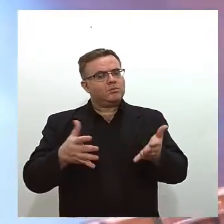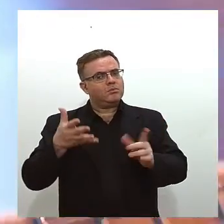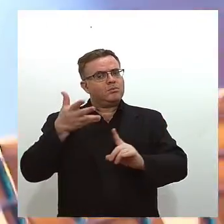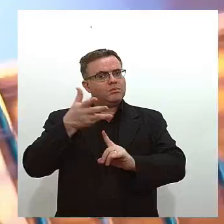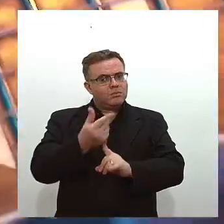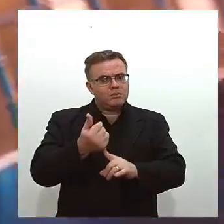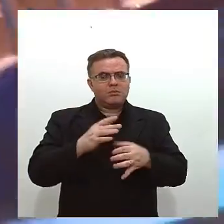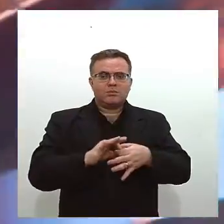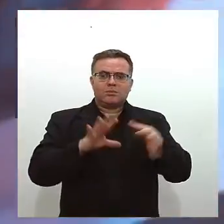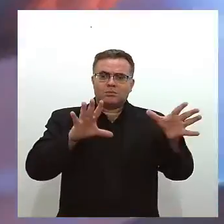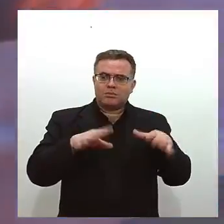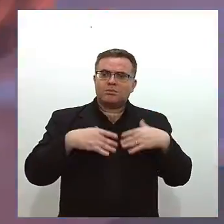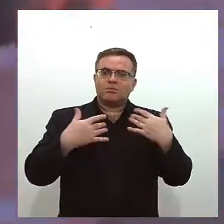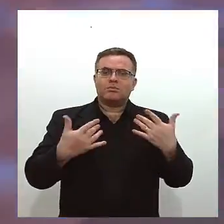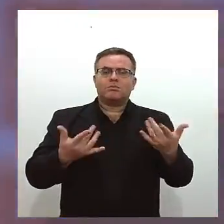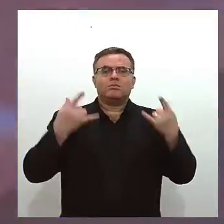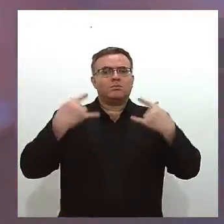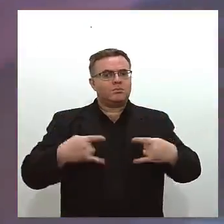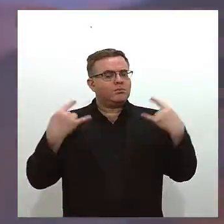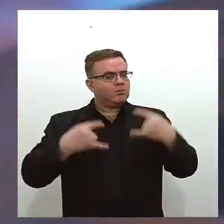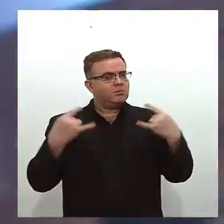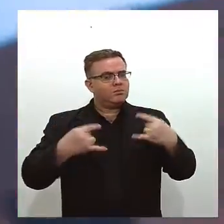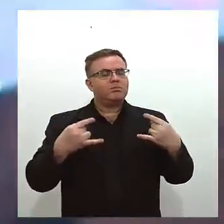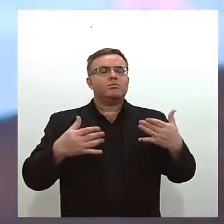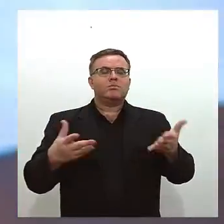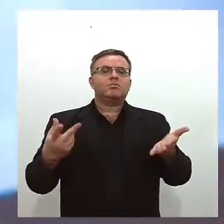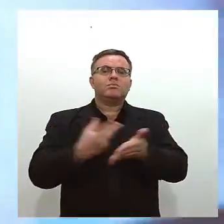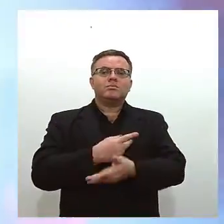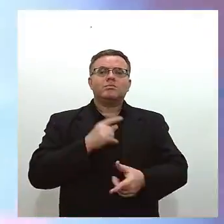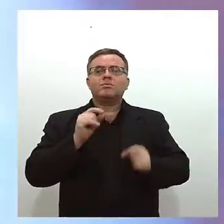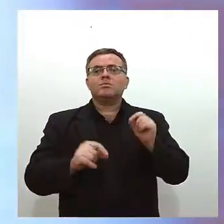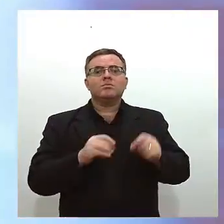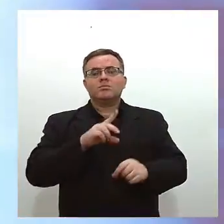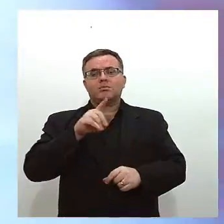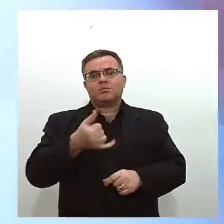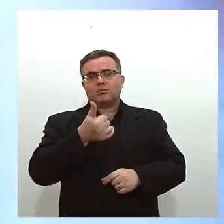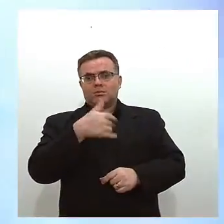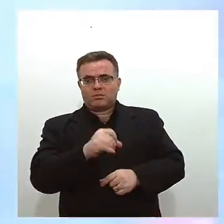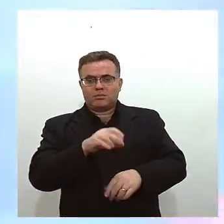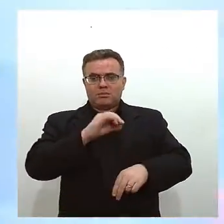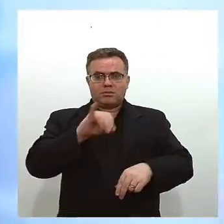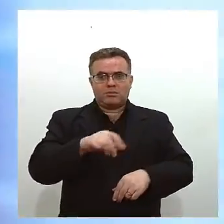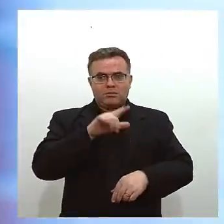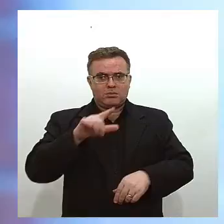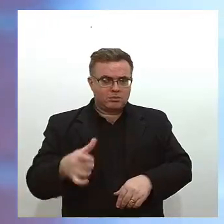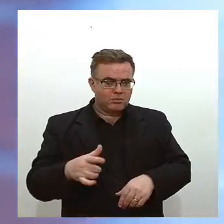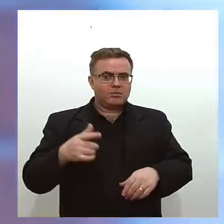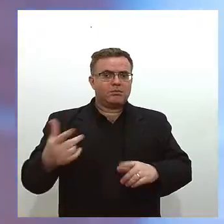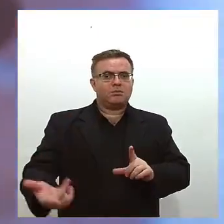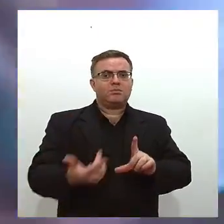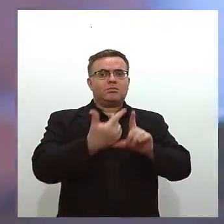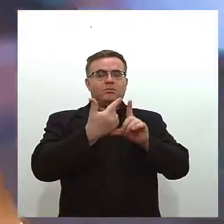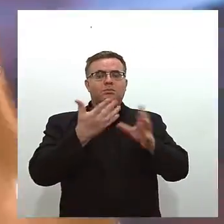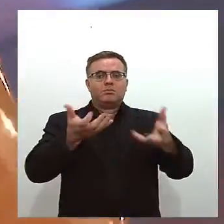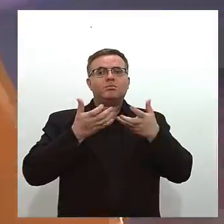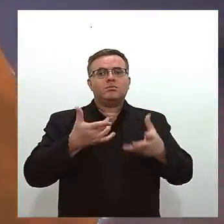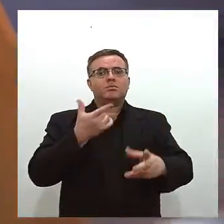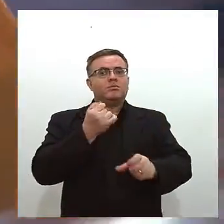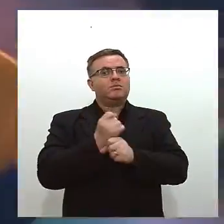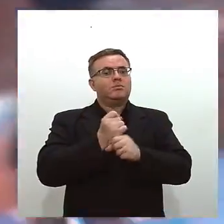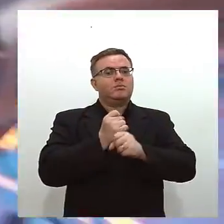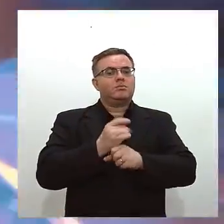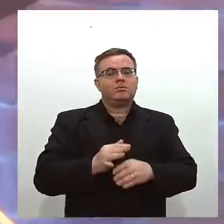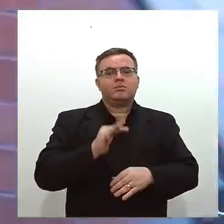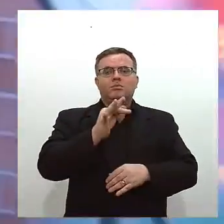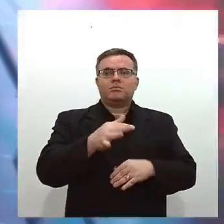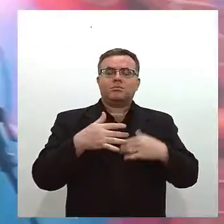Independente Rock Sertão 20 anos, foi exibido no último dia 10 de julho a live Quero Tocar 20 anos, que celebrou também o